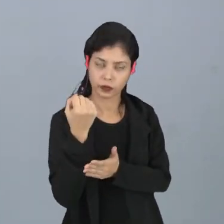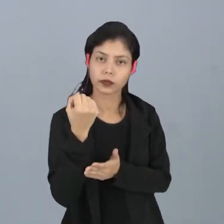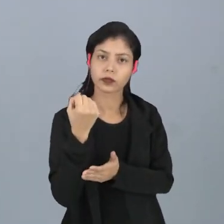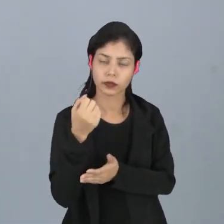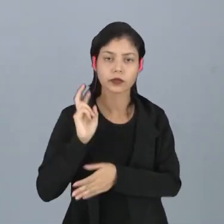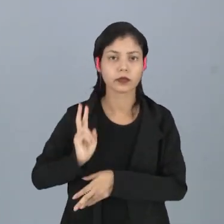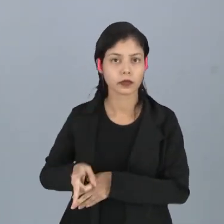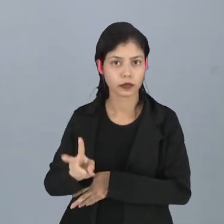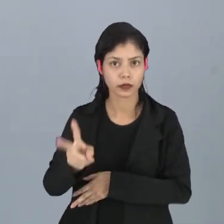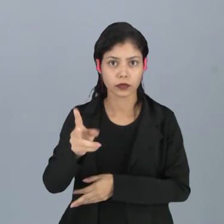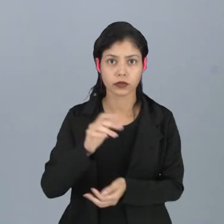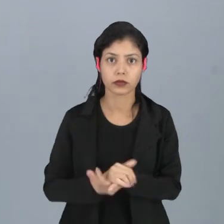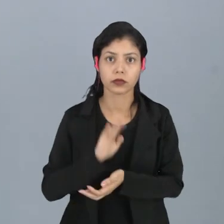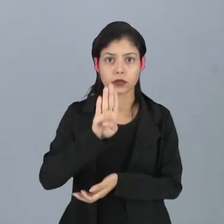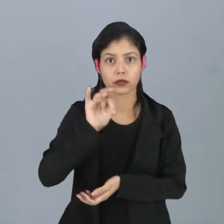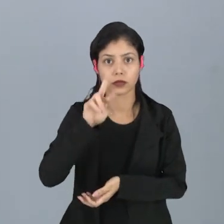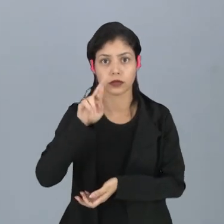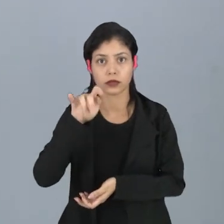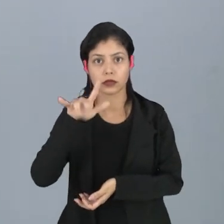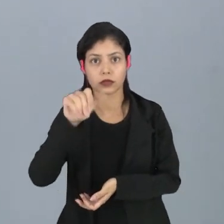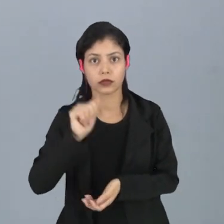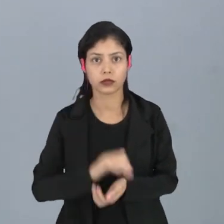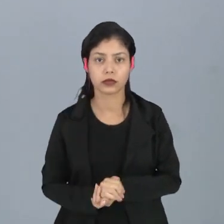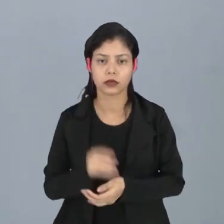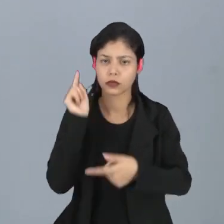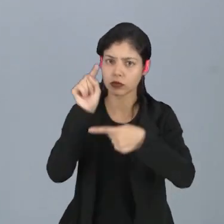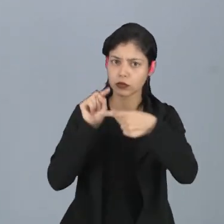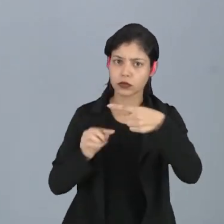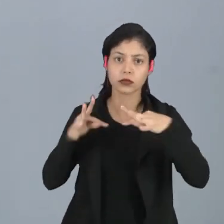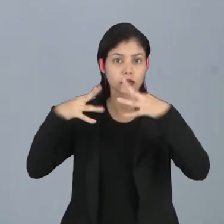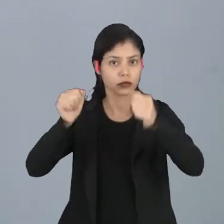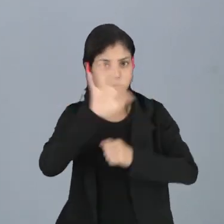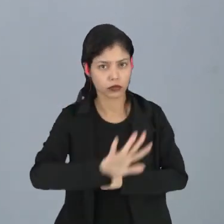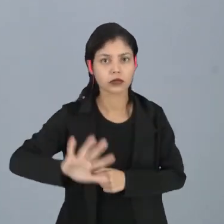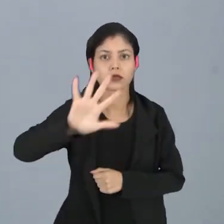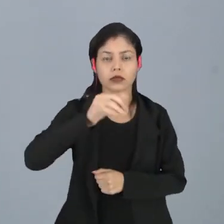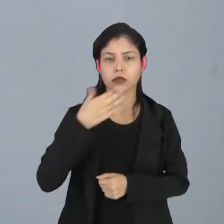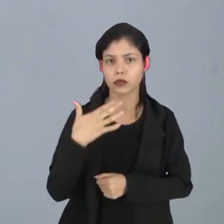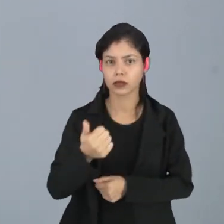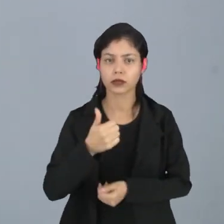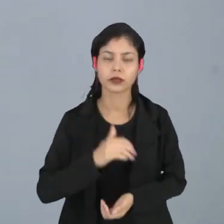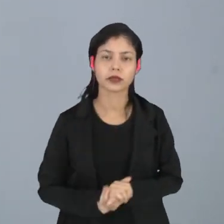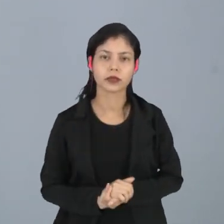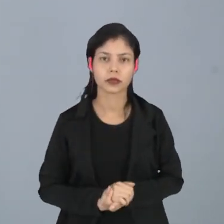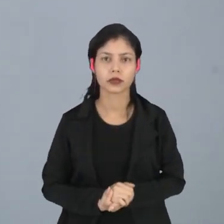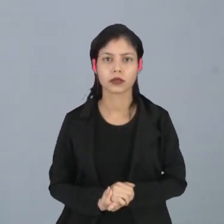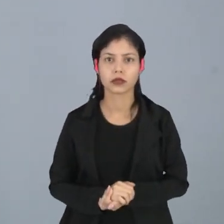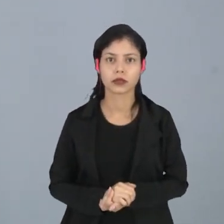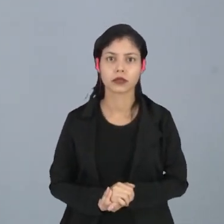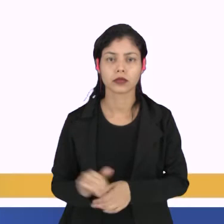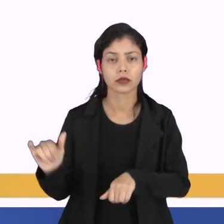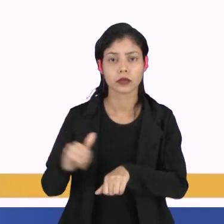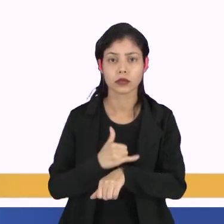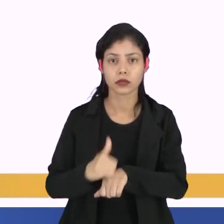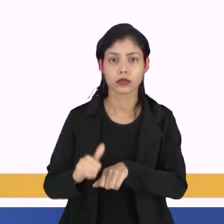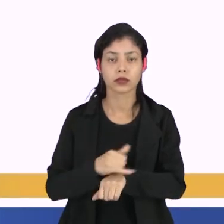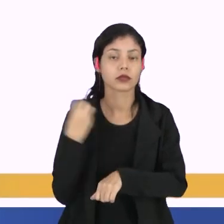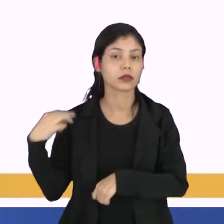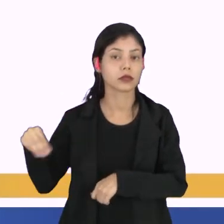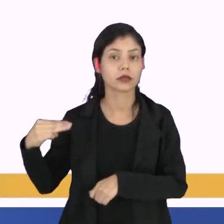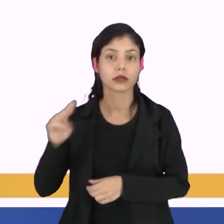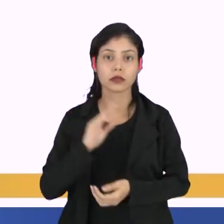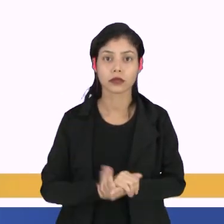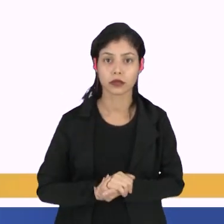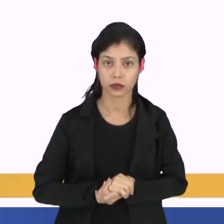a frequência absoluta e dividir pelo total. Tudo bem até aqui? Então, vamos à estratégia matemática, como